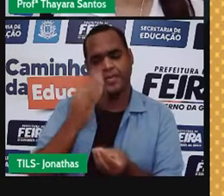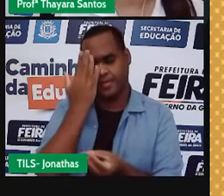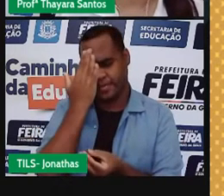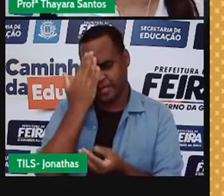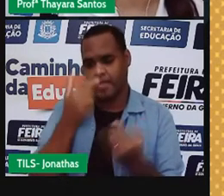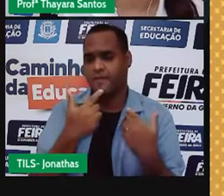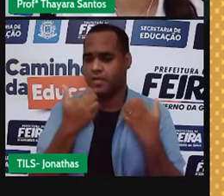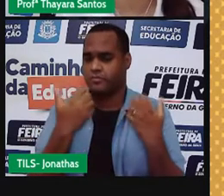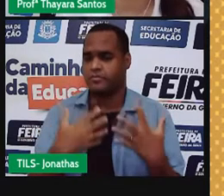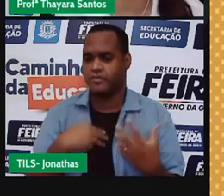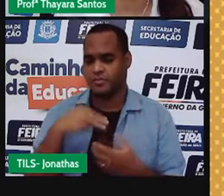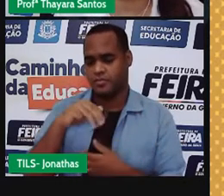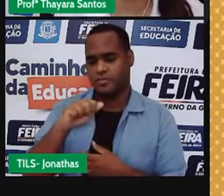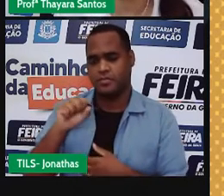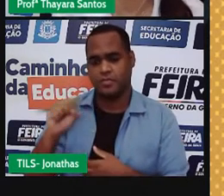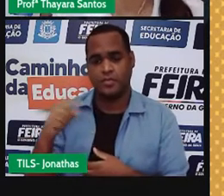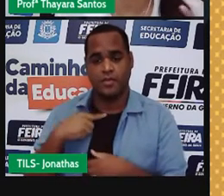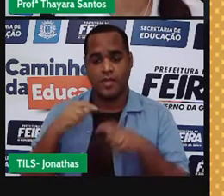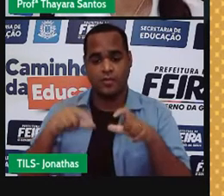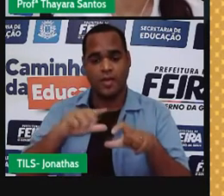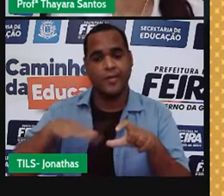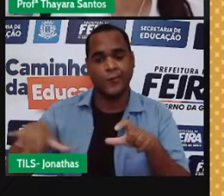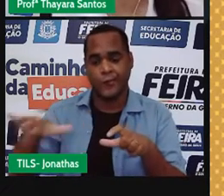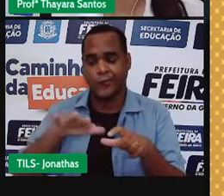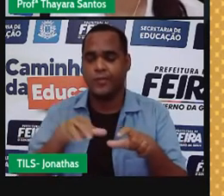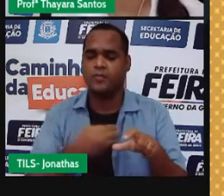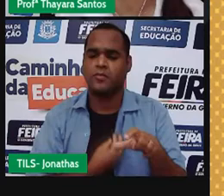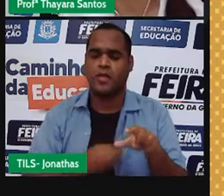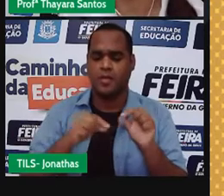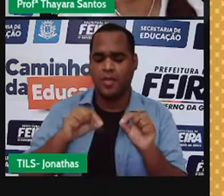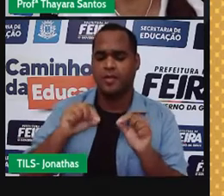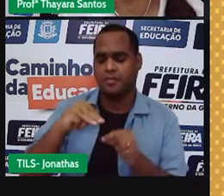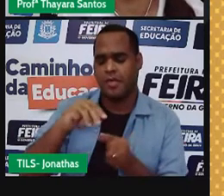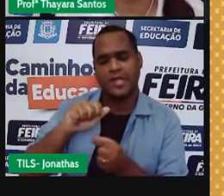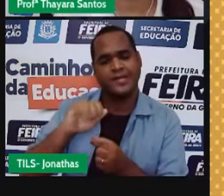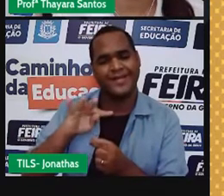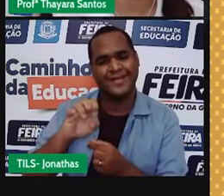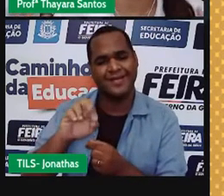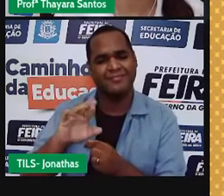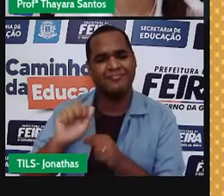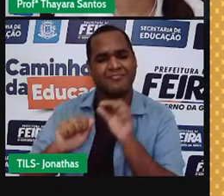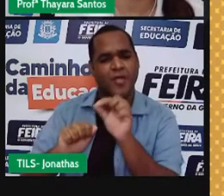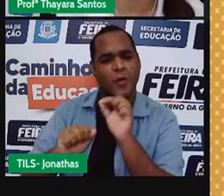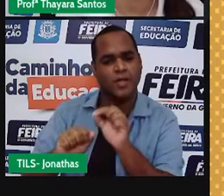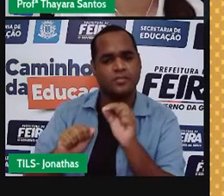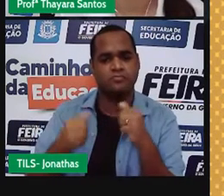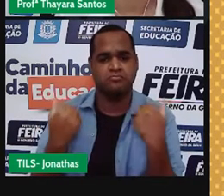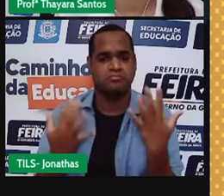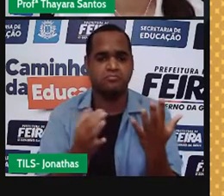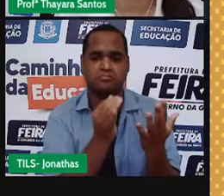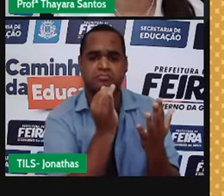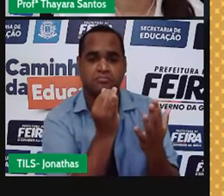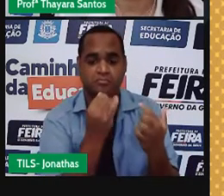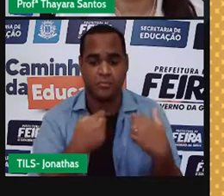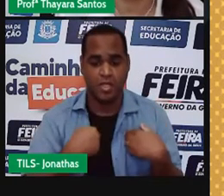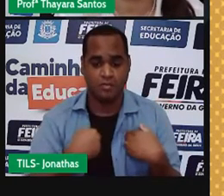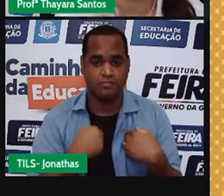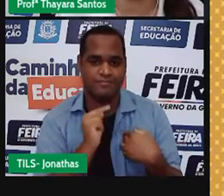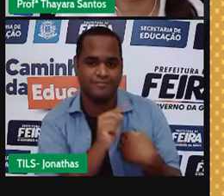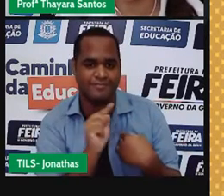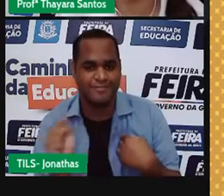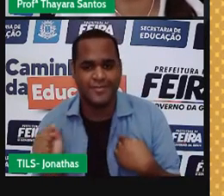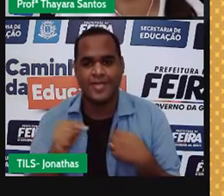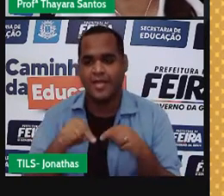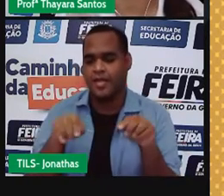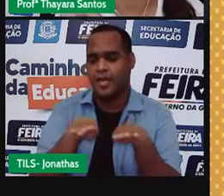matéria é tudo aquilo que possui massa e ocupa lugar no espaço o homem pensar Então o que é matéria e o que não é matéria então que a matéria eu que tô